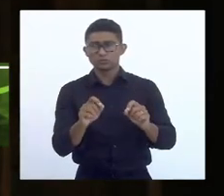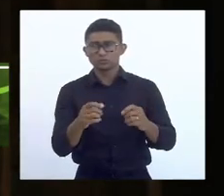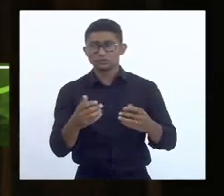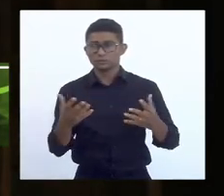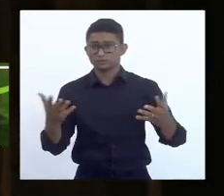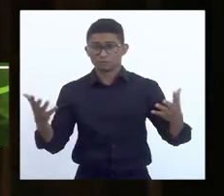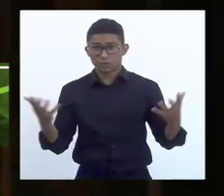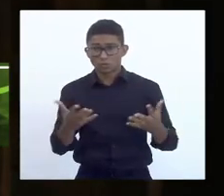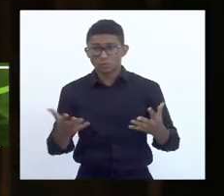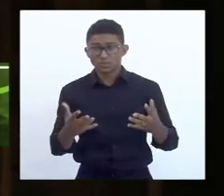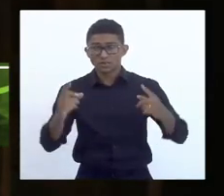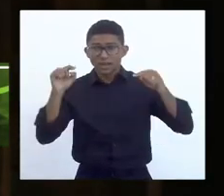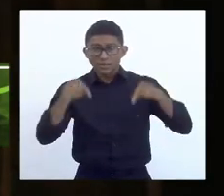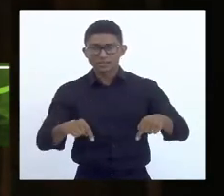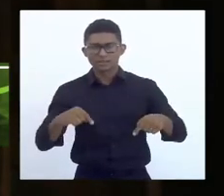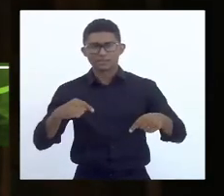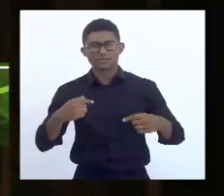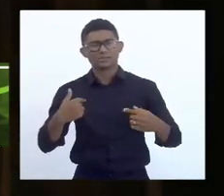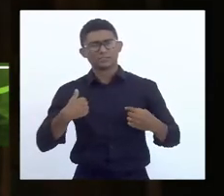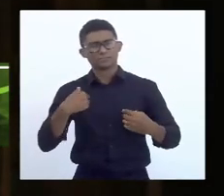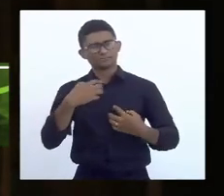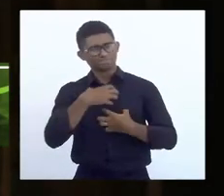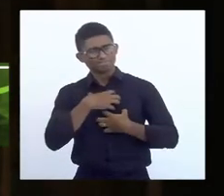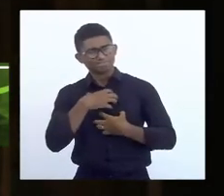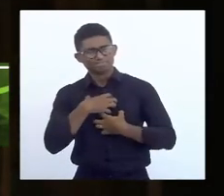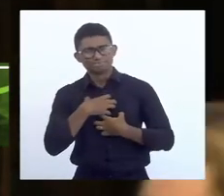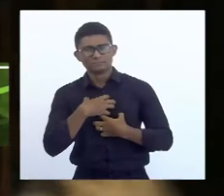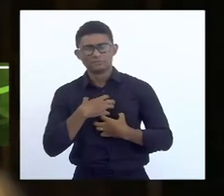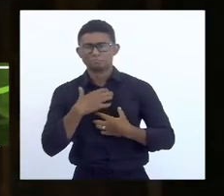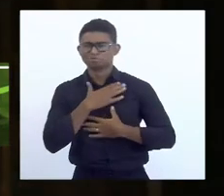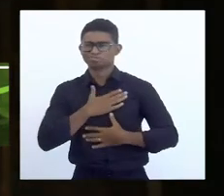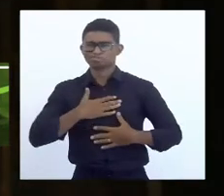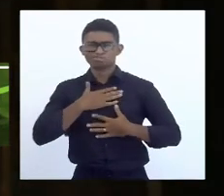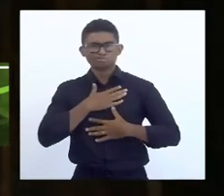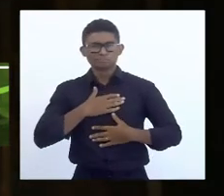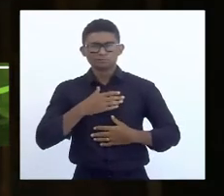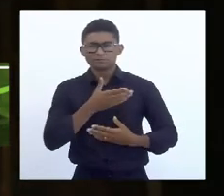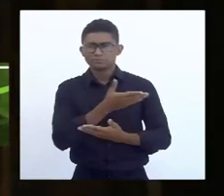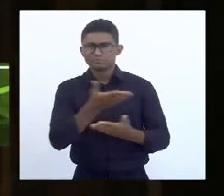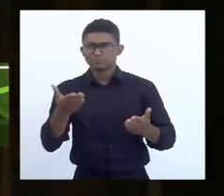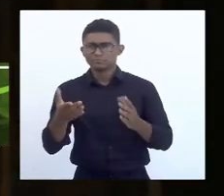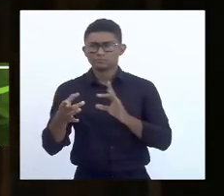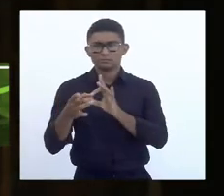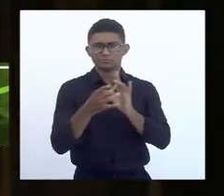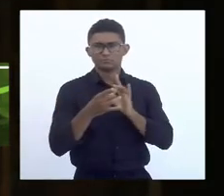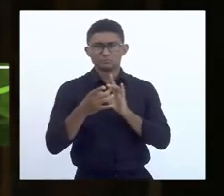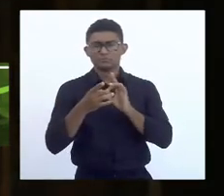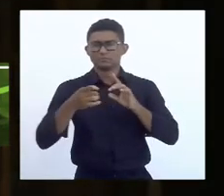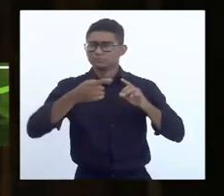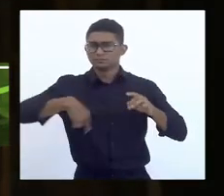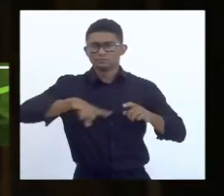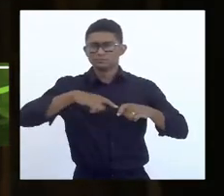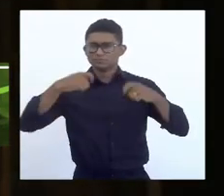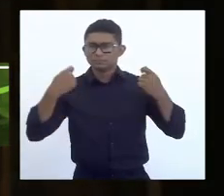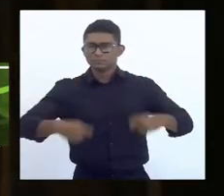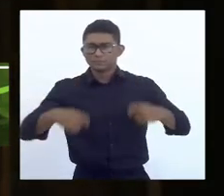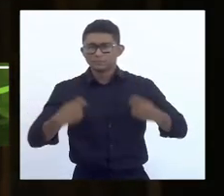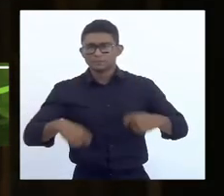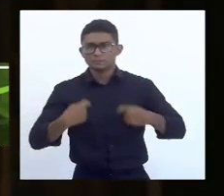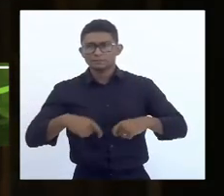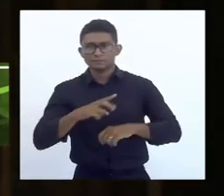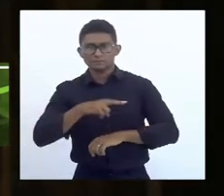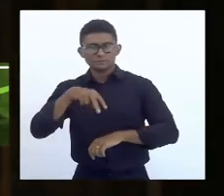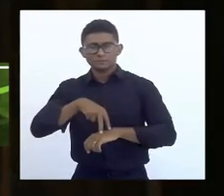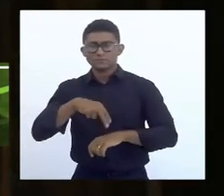mais acolhida do que em todos os momentos e que não há outro caminho senão nós ocuparmos os espaços e dizer de maneira